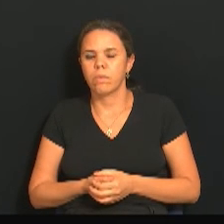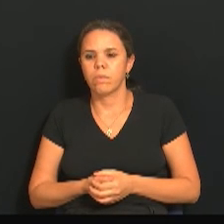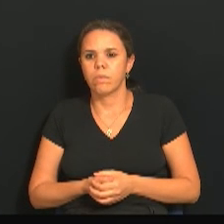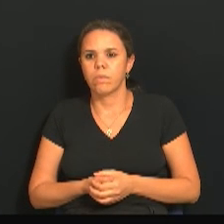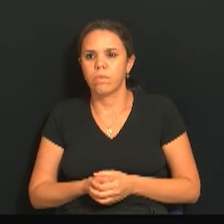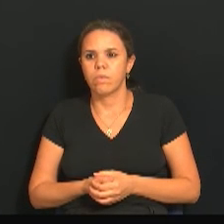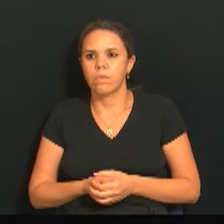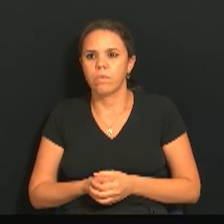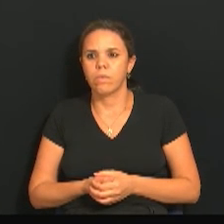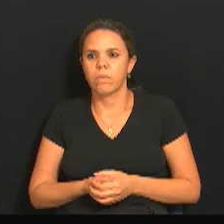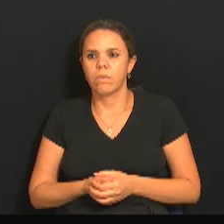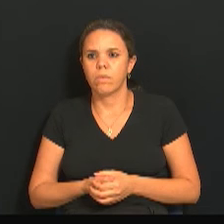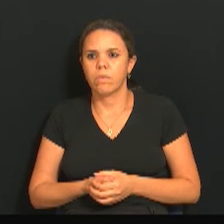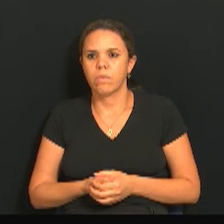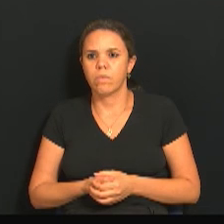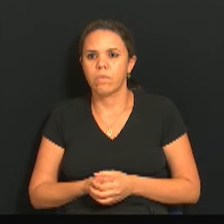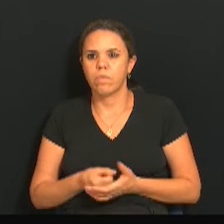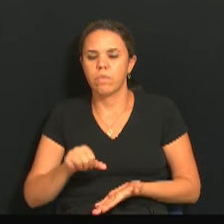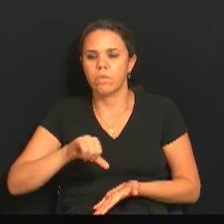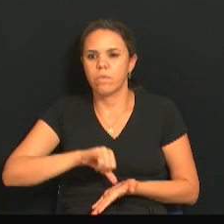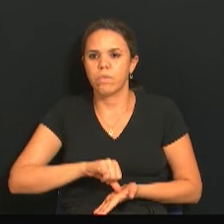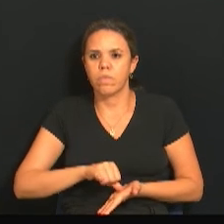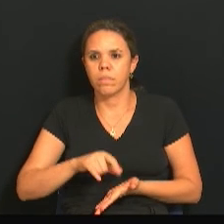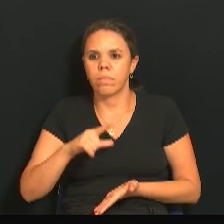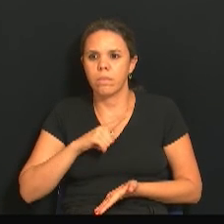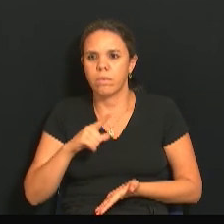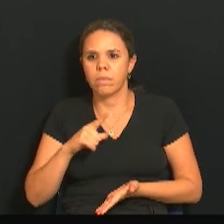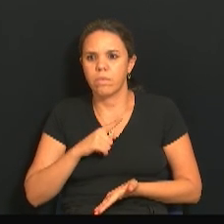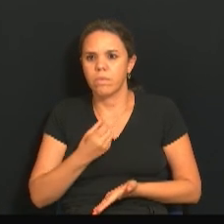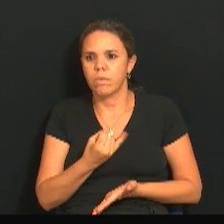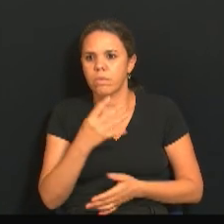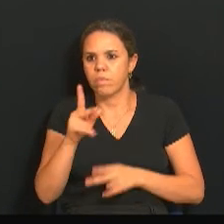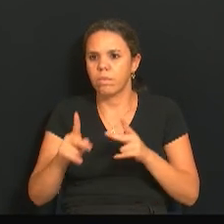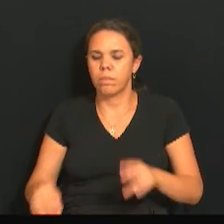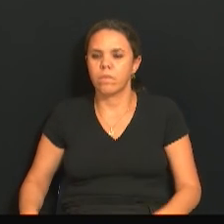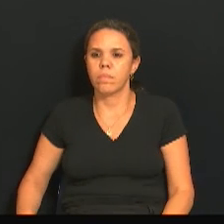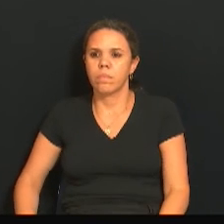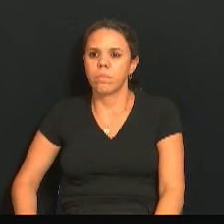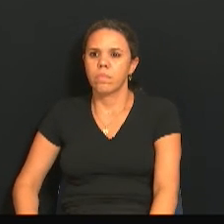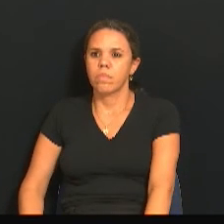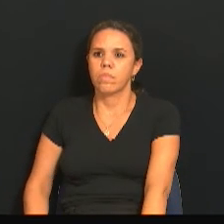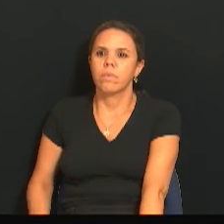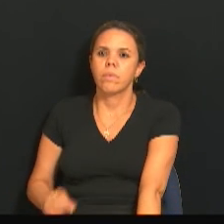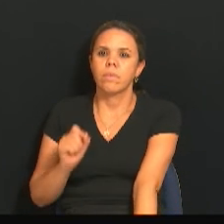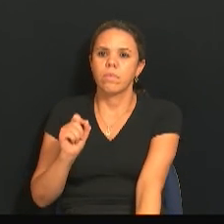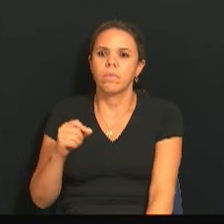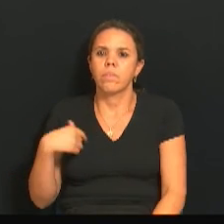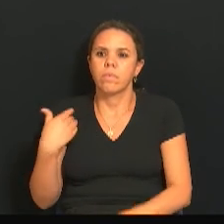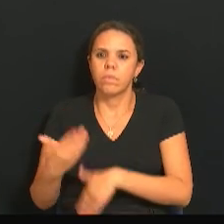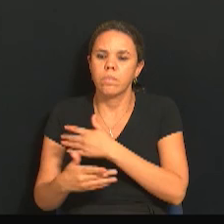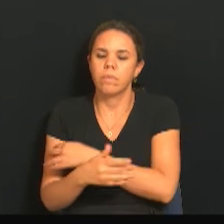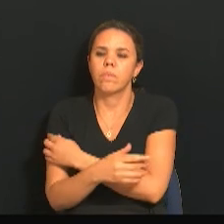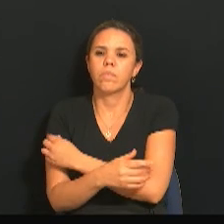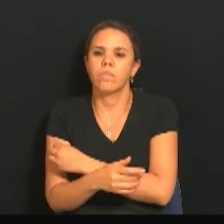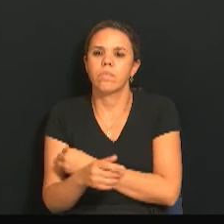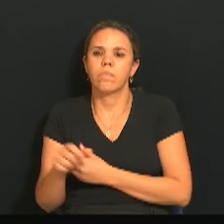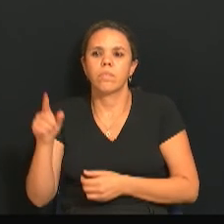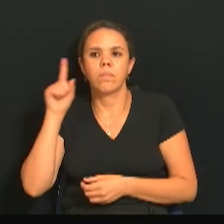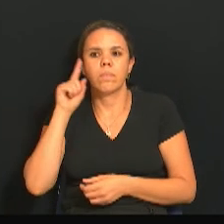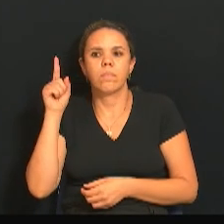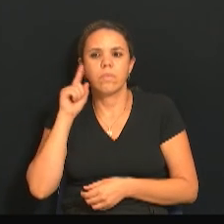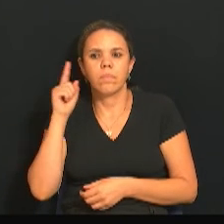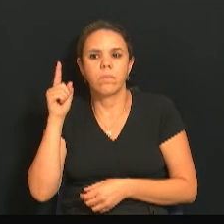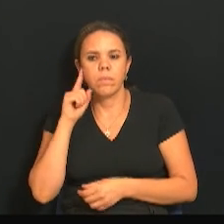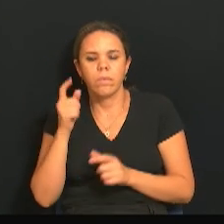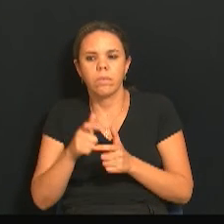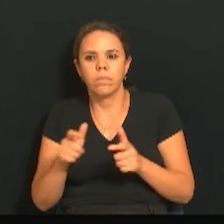como manda-se a região central. A gente tem um volume de pessoas, né, que passa por aquela área todos os dias, um volume muito